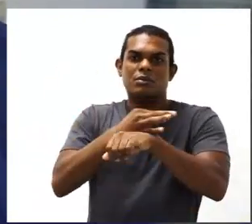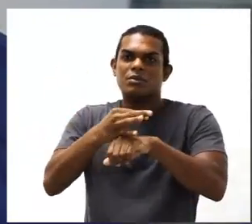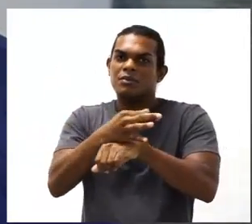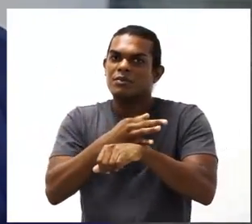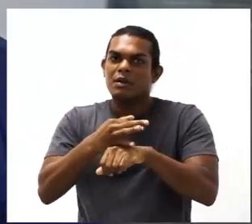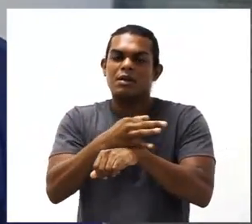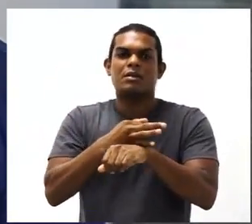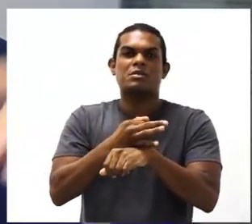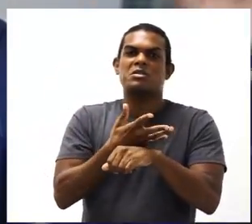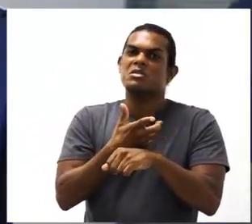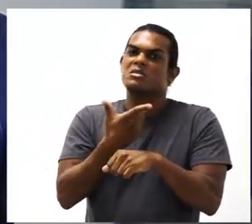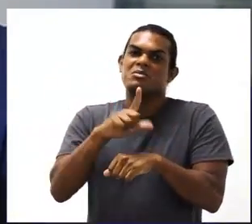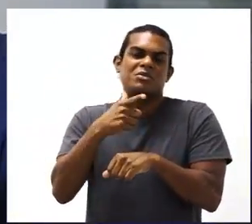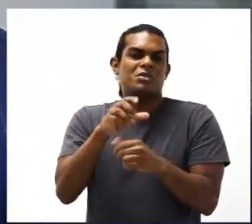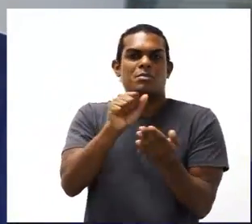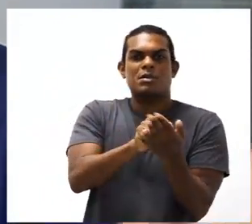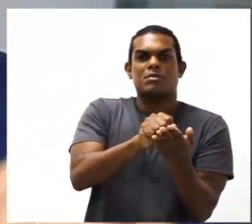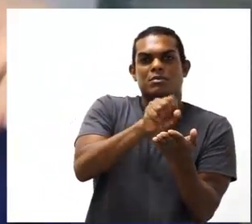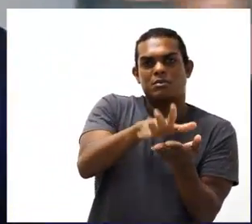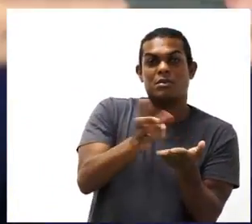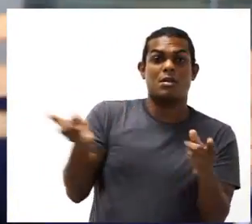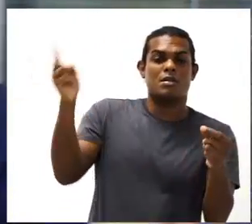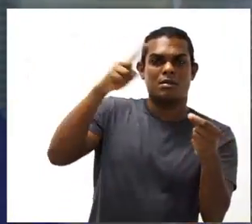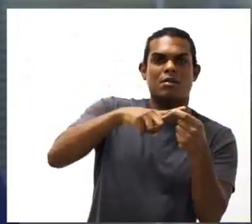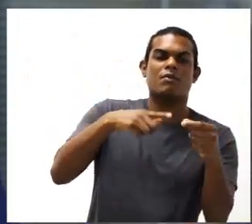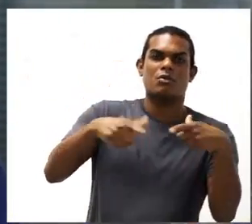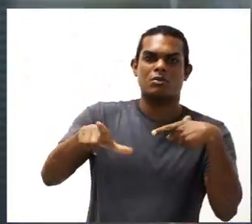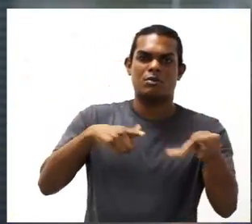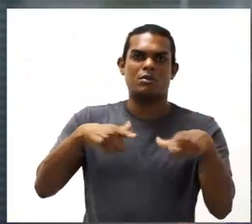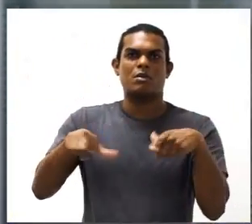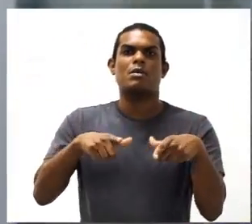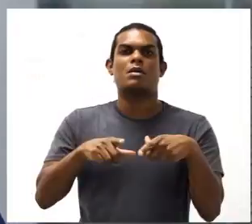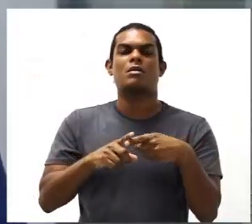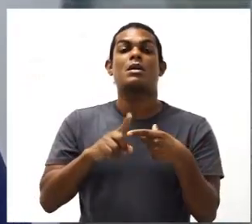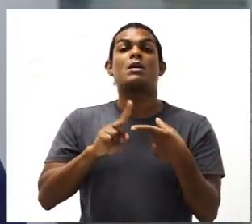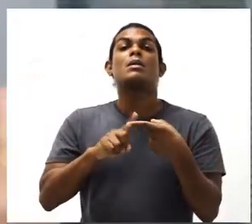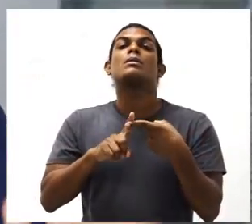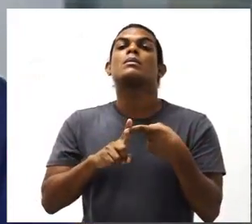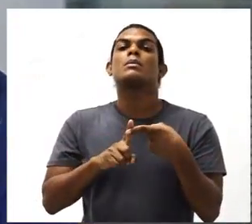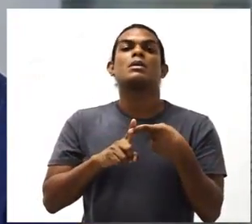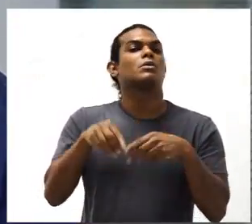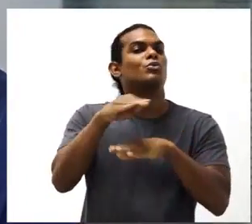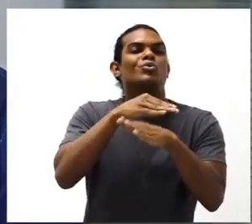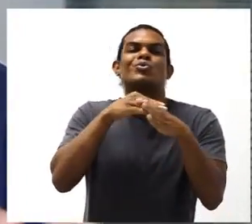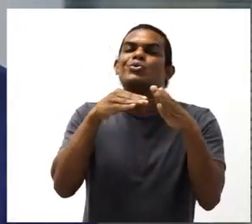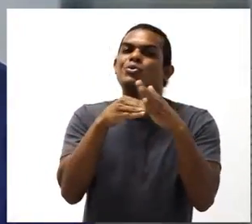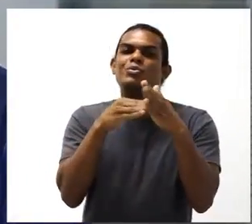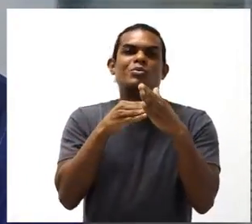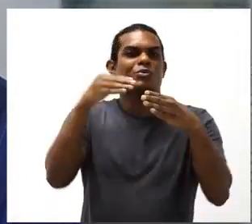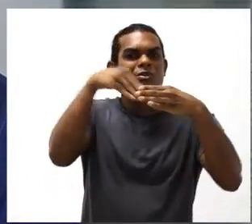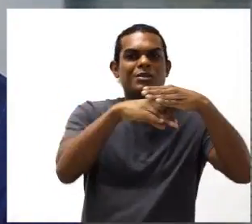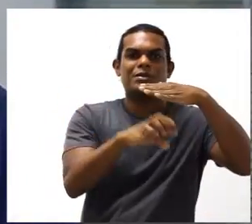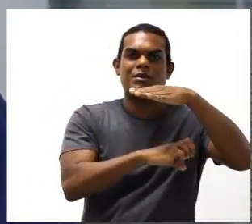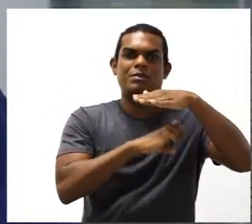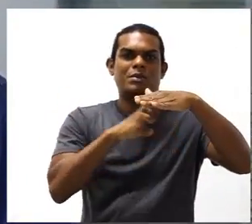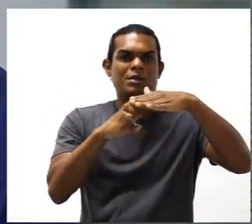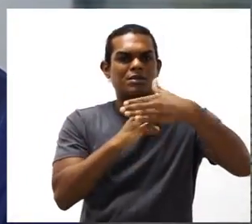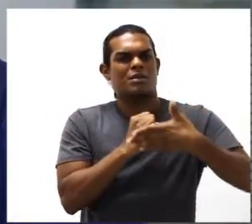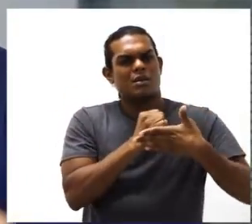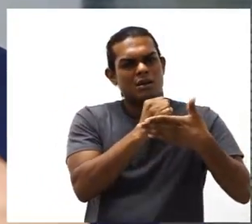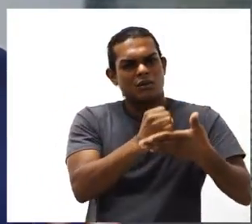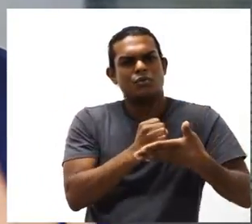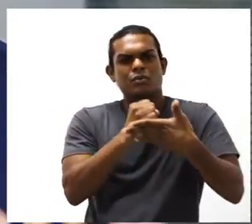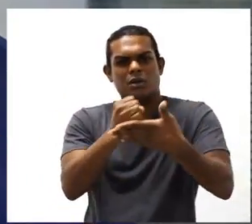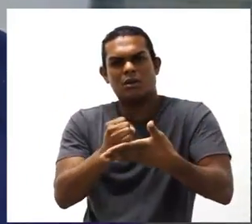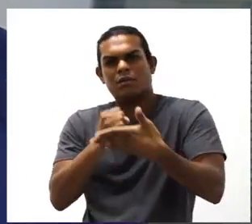que você ajudasse ao próximo, a um projeto seguinte, você ganhava também, era mais reconhecido pela comunidade interna,